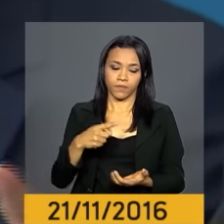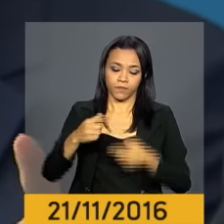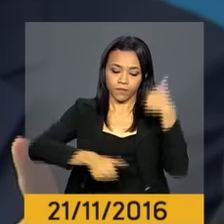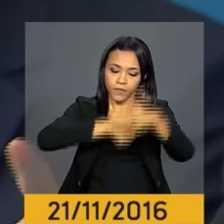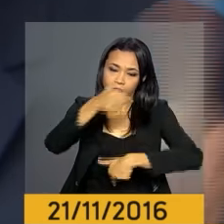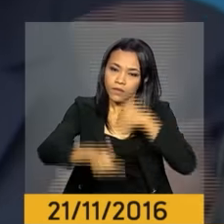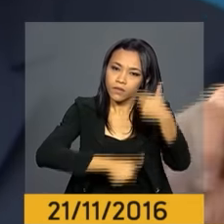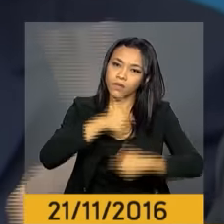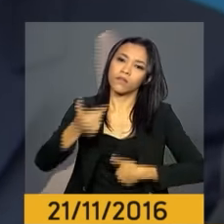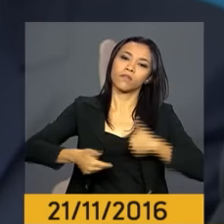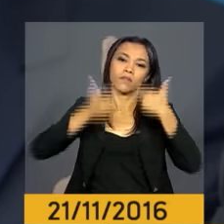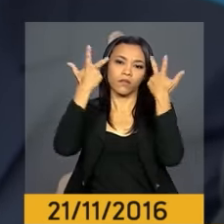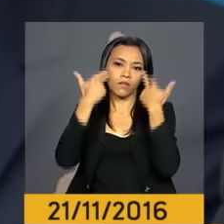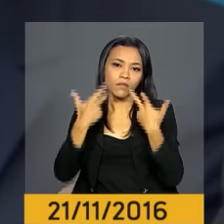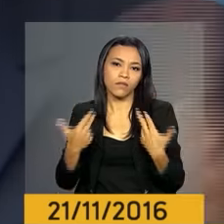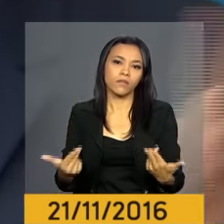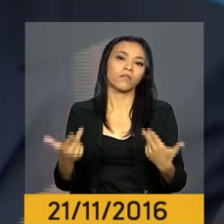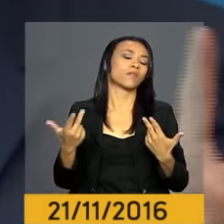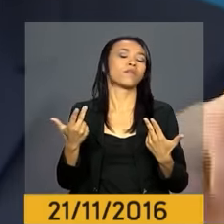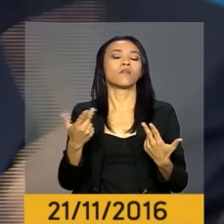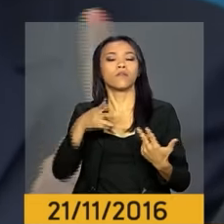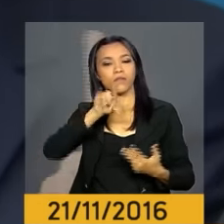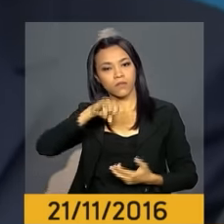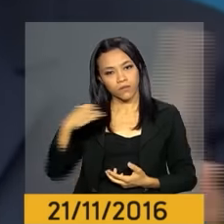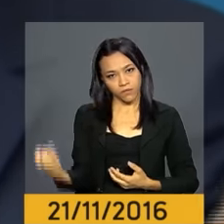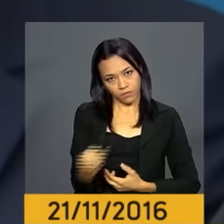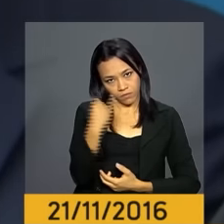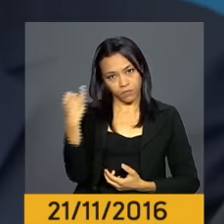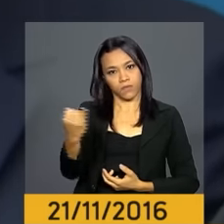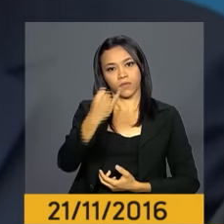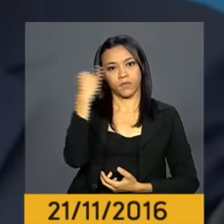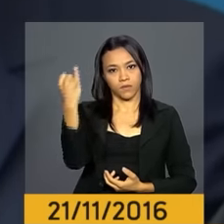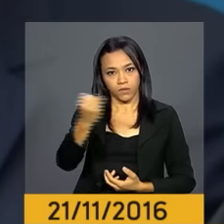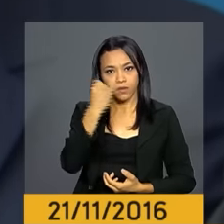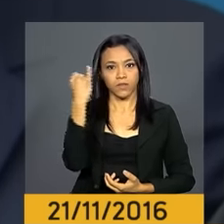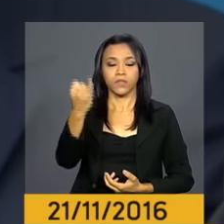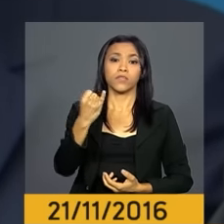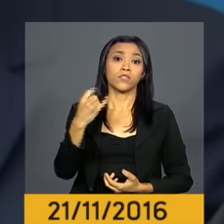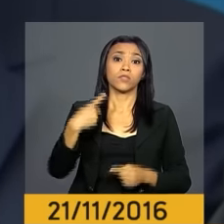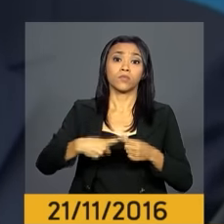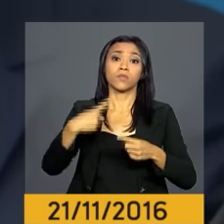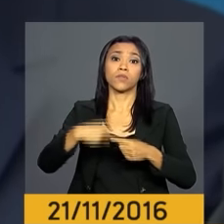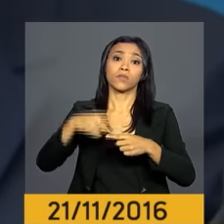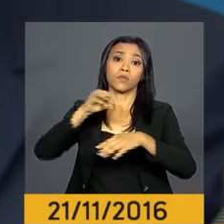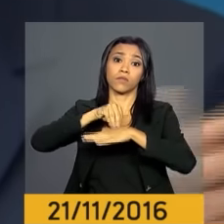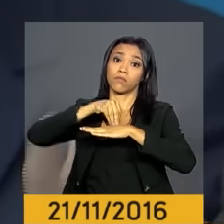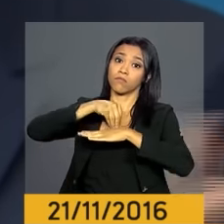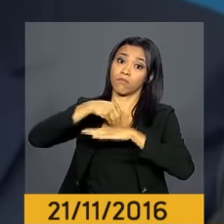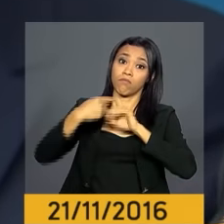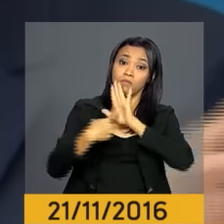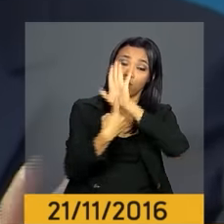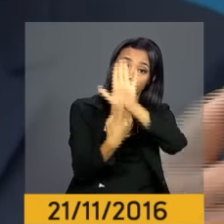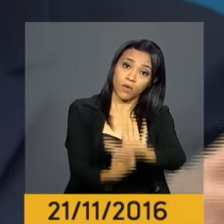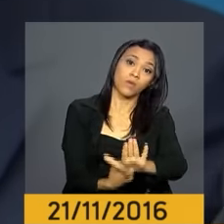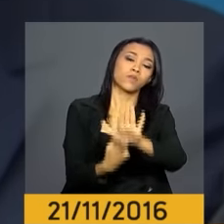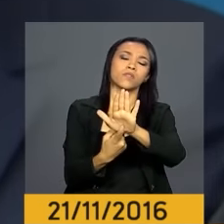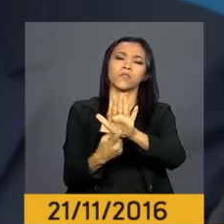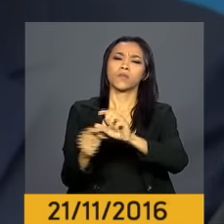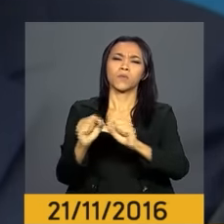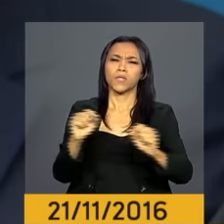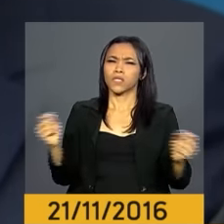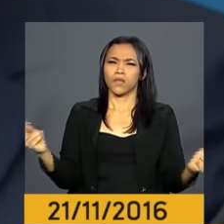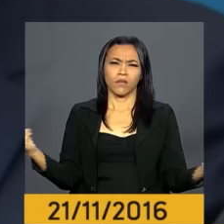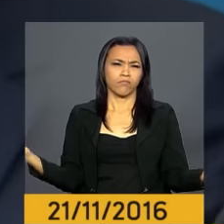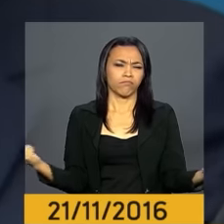trabalho natural, legítimo, importante, fundamental, porque ele revela exatamente, muitas e muitas vezes, o conflito